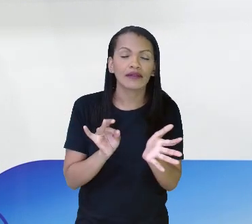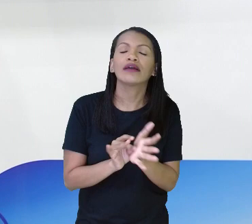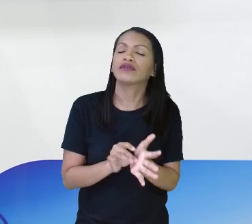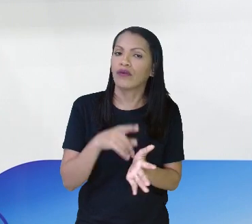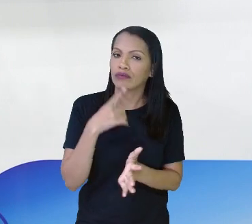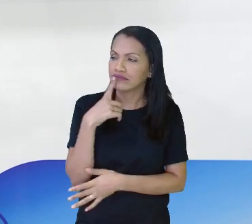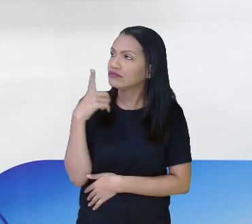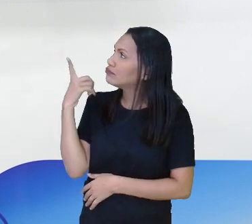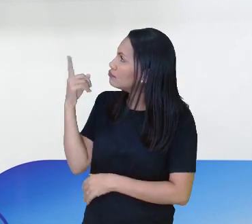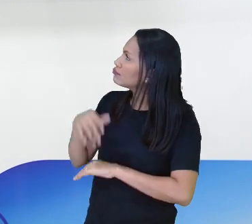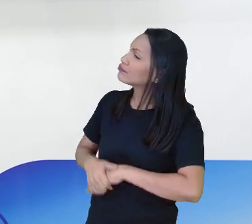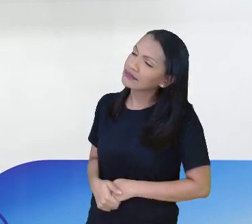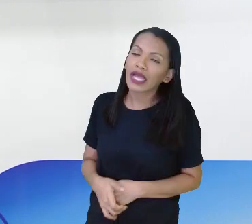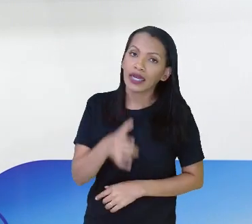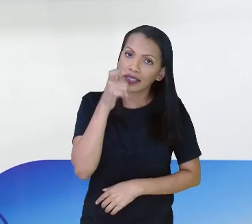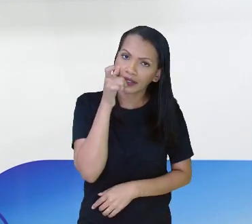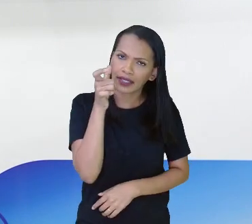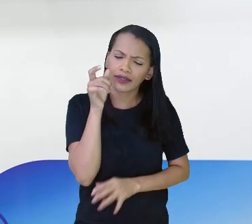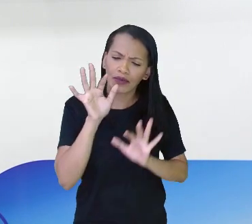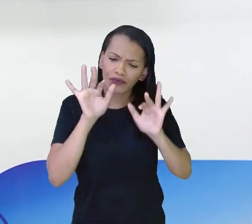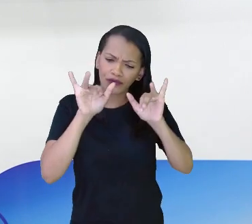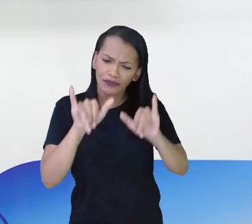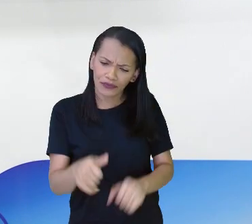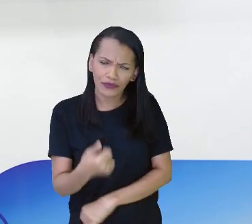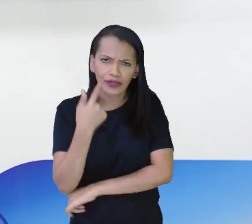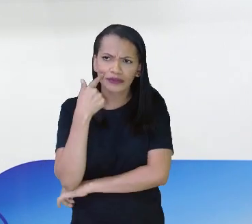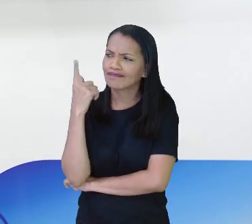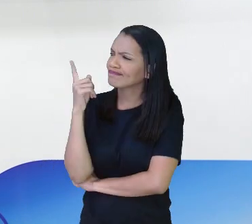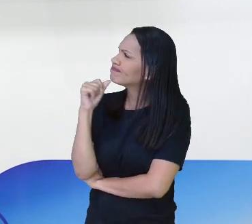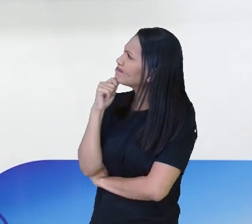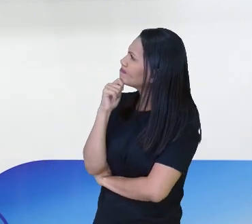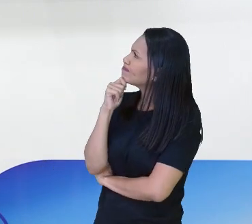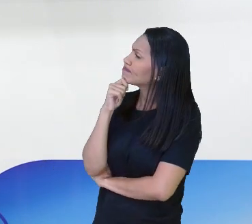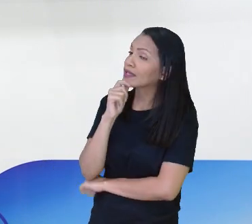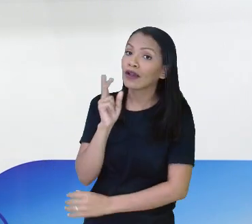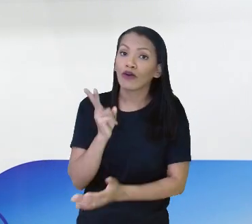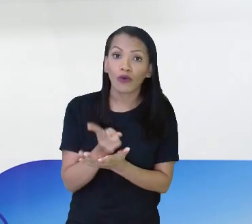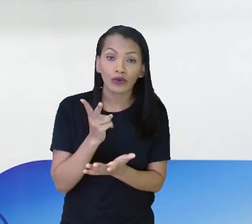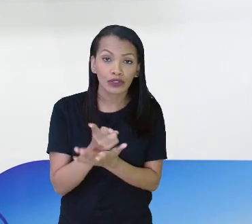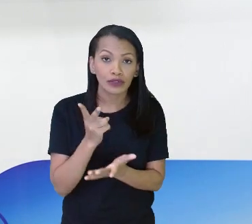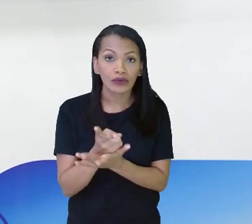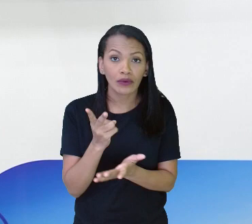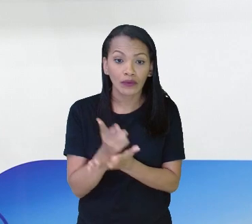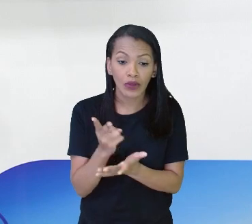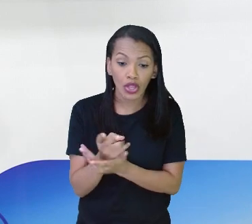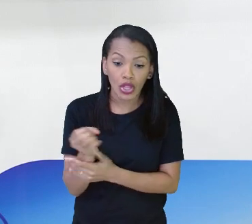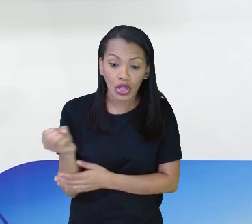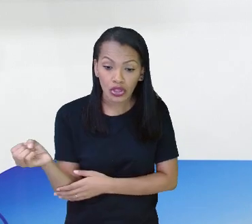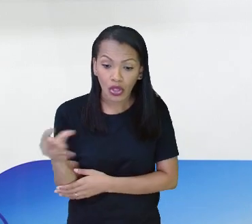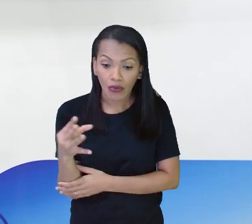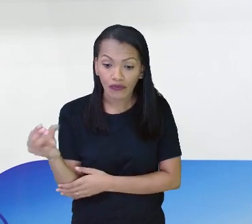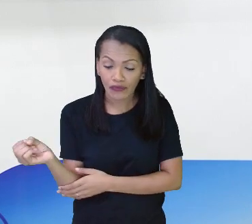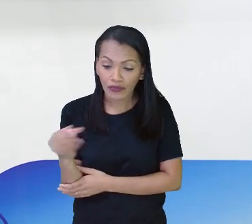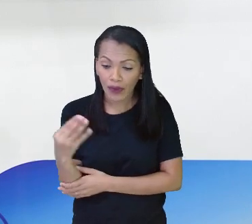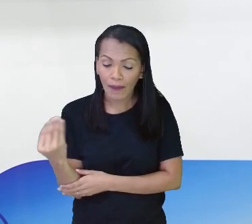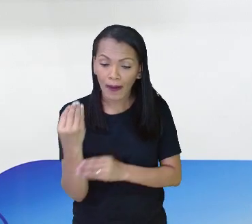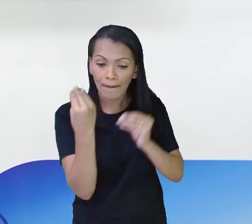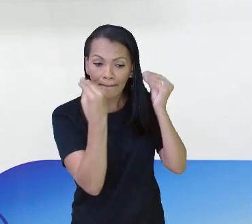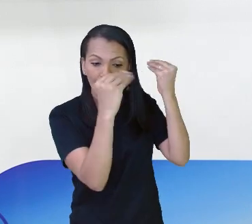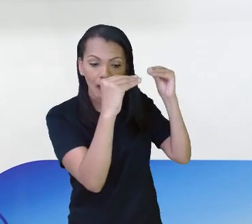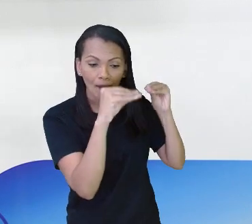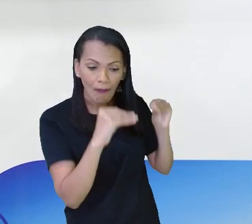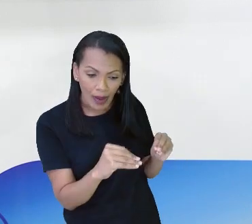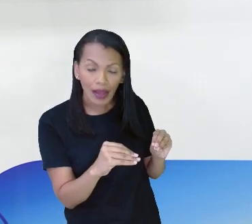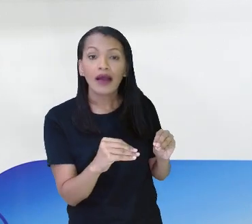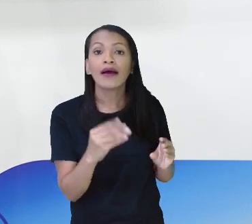da fonte. Eu achei interessante esse final, dizendo assim, continuará recebendo novos itens conforme forem